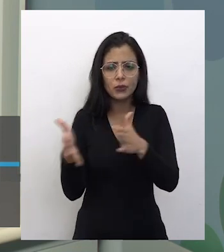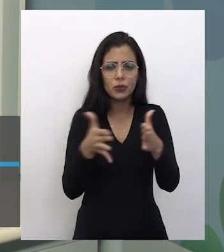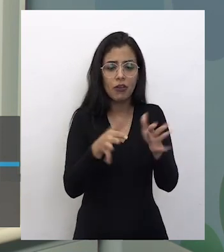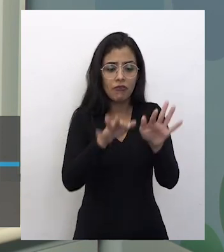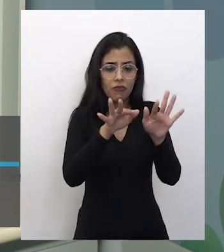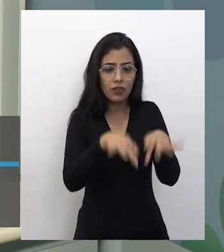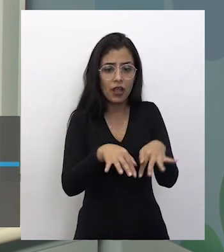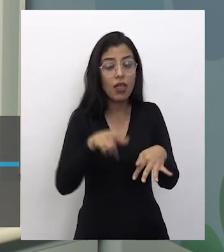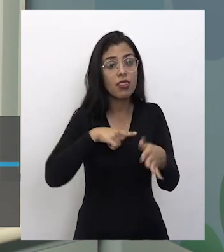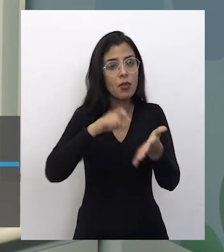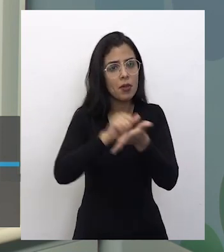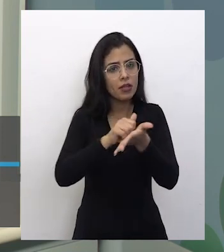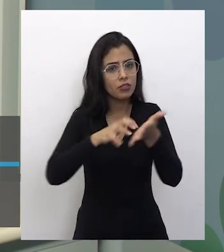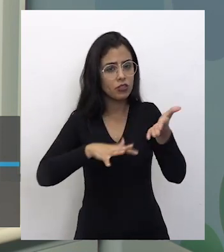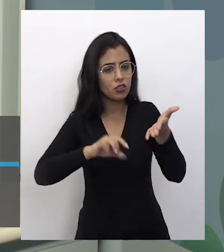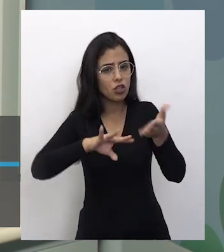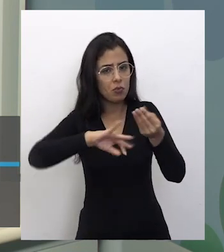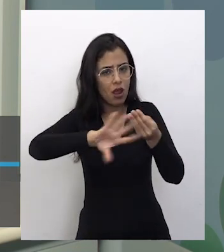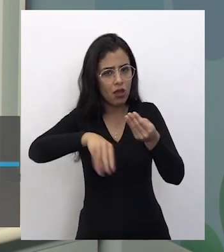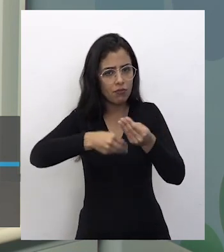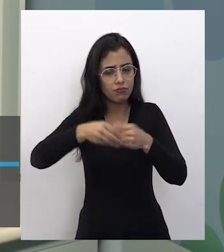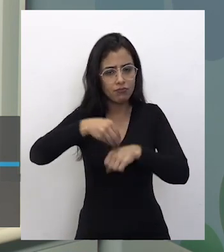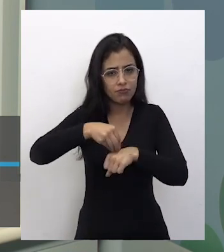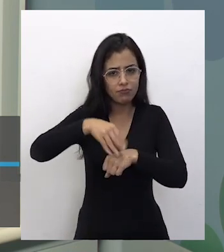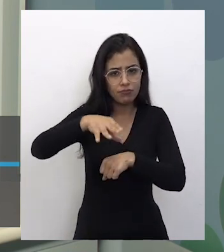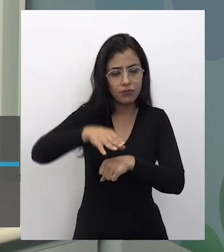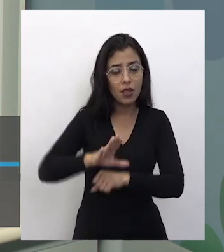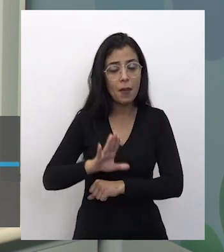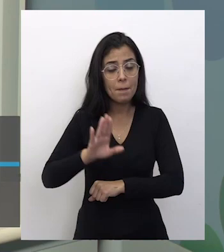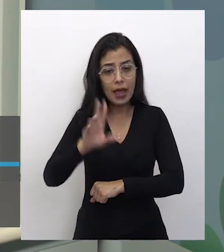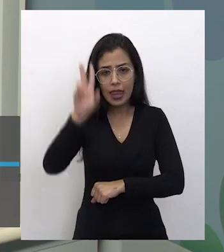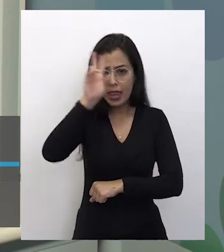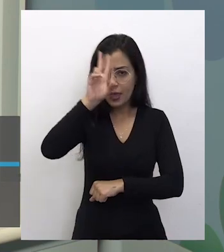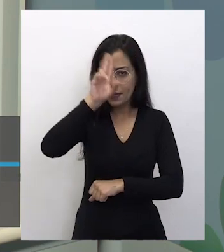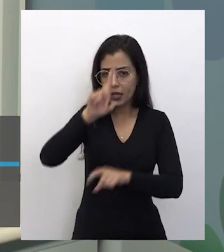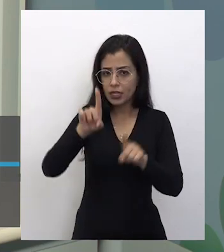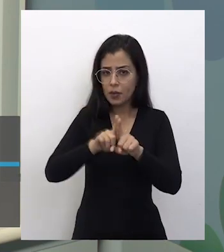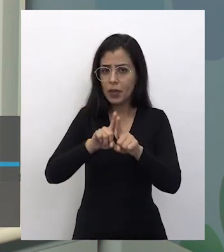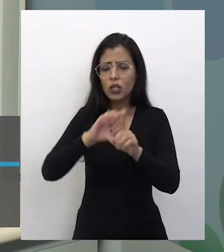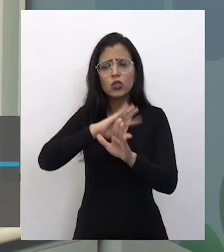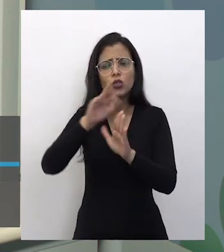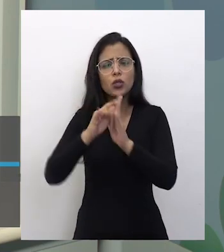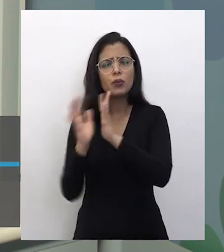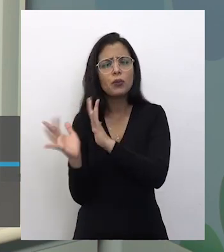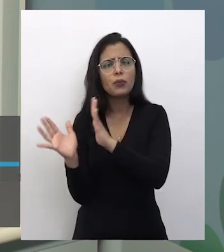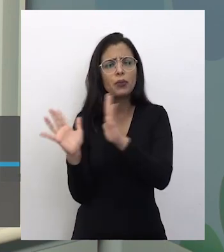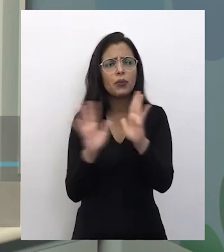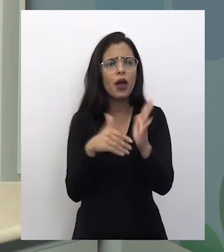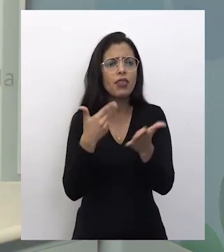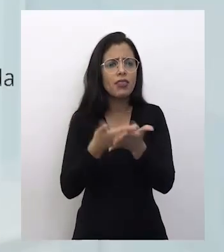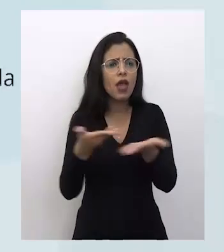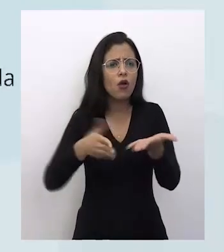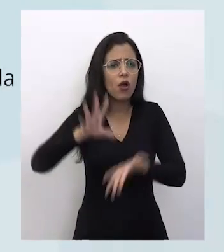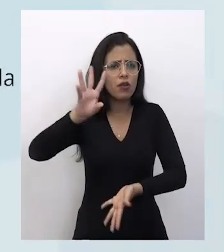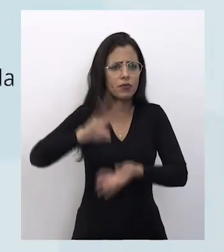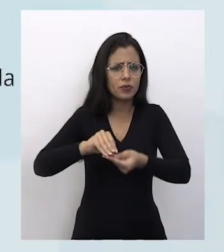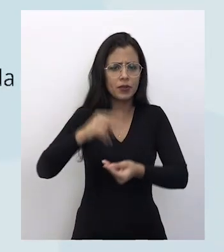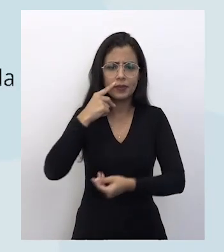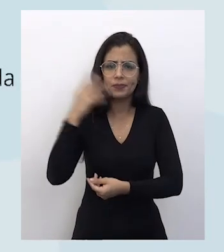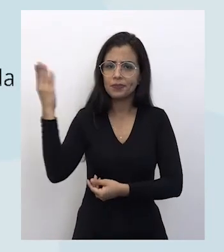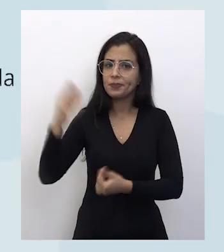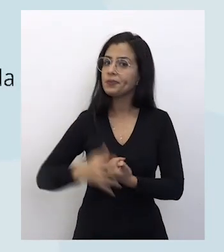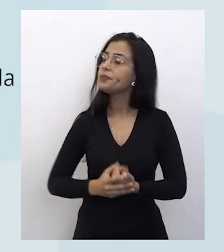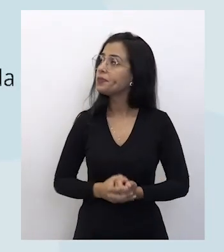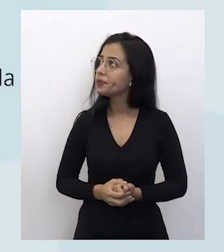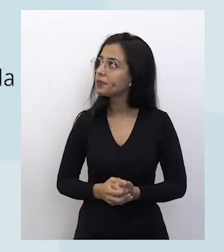tem uma atividade aí como sugestão, mas vamos relembrar aqui o que aprendemos hoje, o que nós vimos até esse momento. Então,